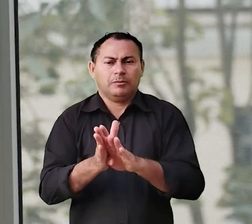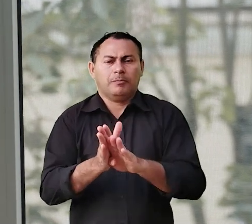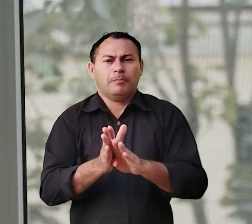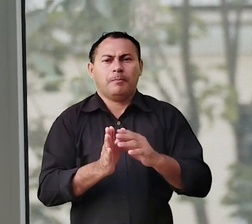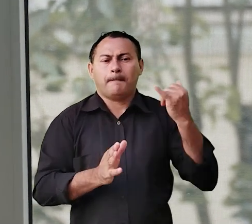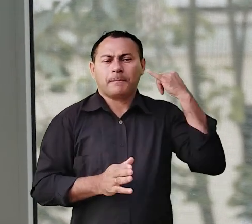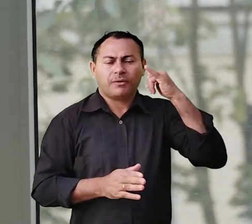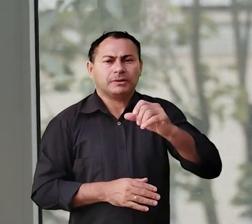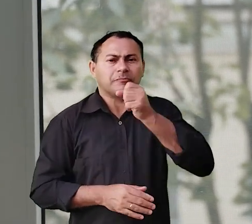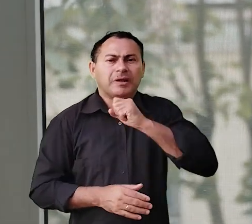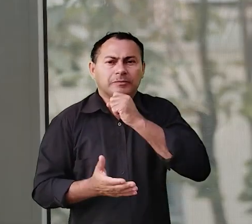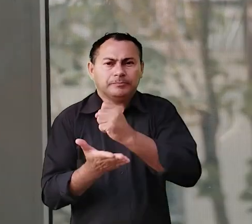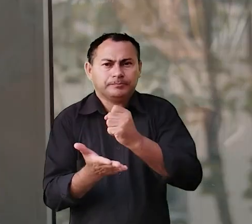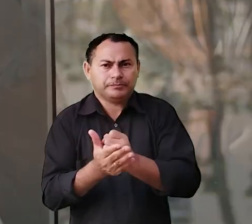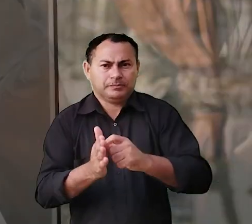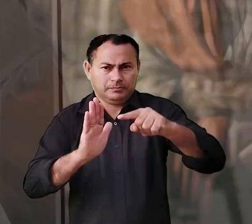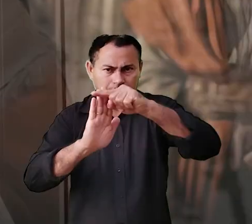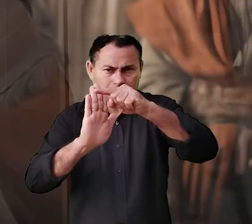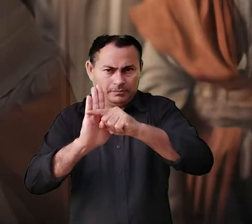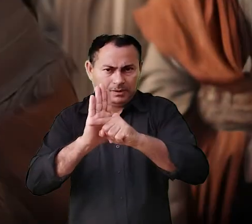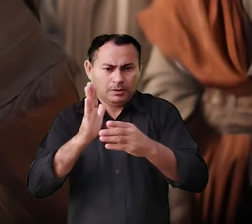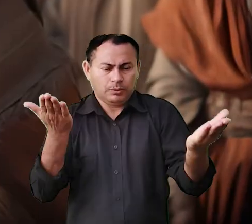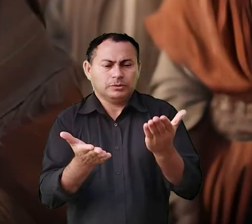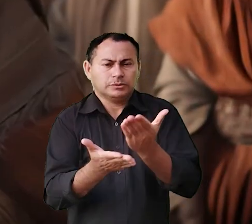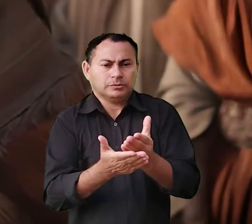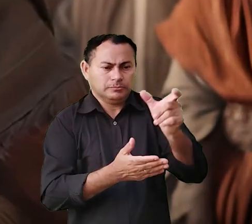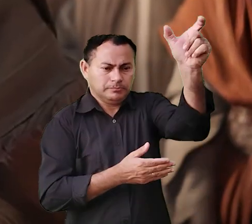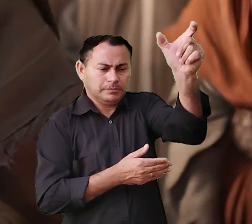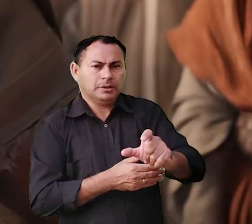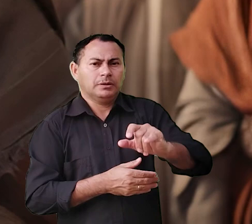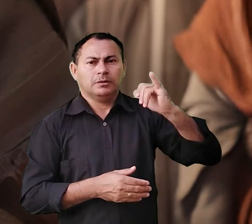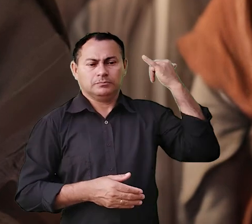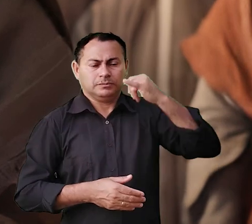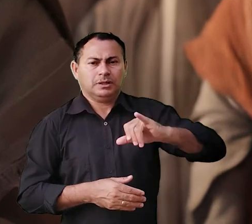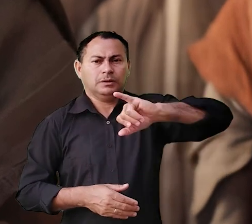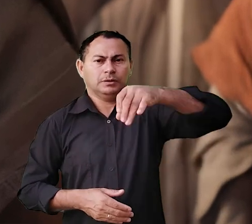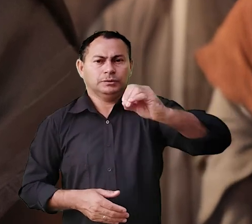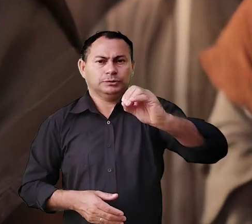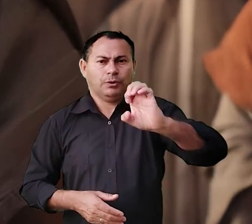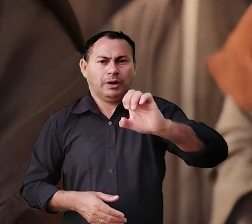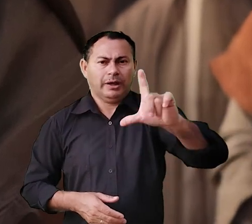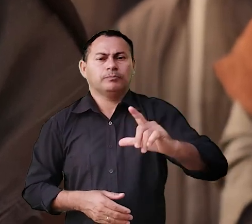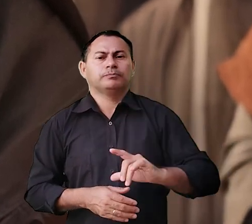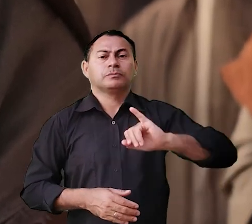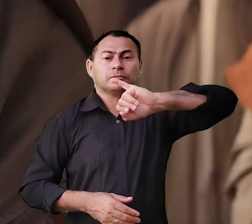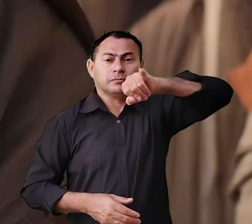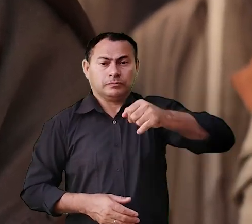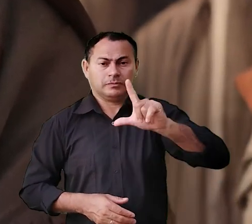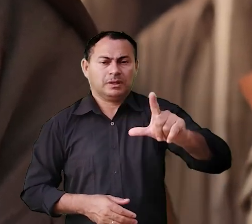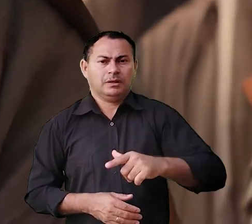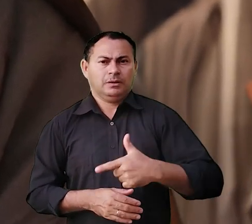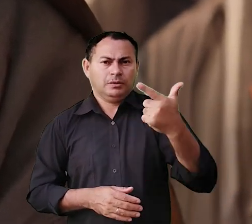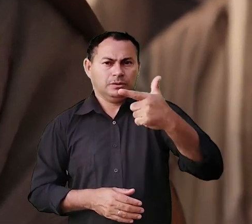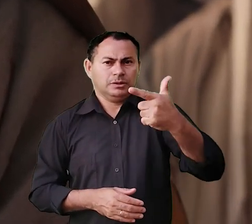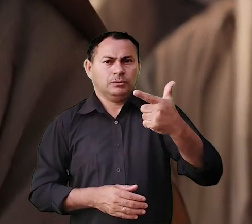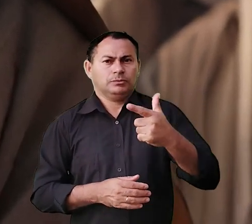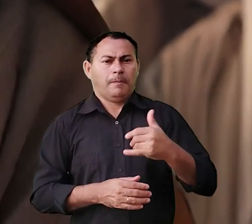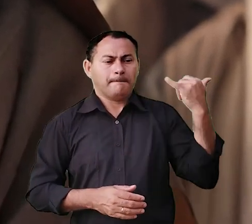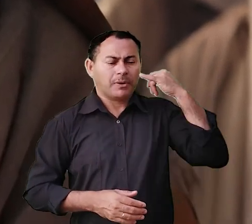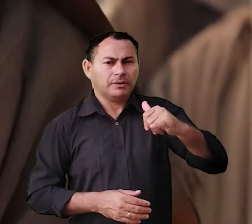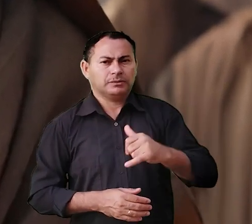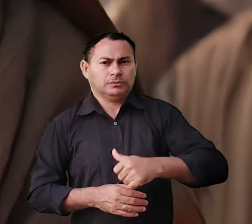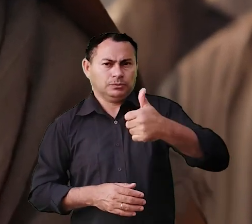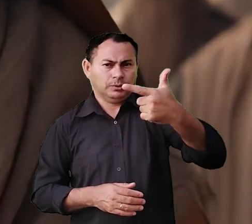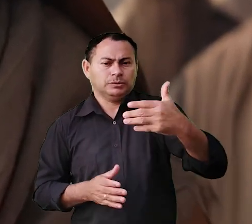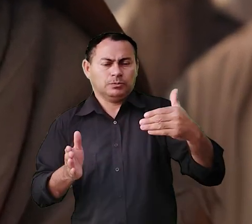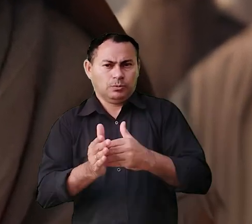aos profetas do Velho Testamento. No programa de hoje estudaremos o profeta Joel. Joel é o segundo profeta dos